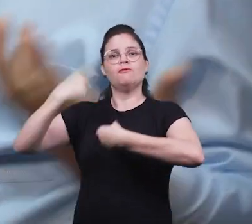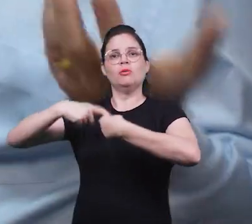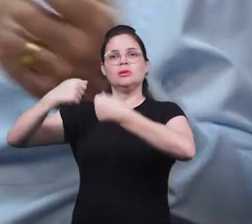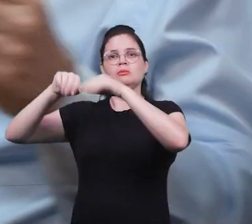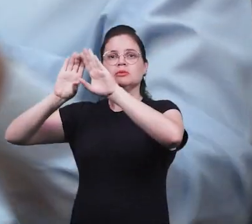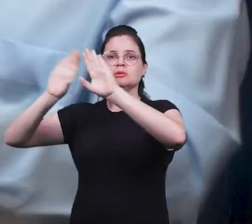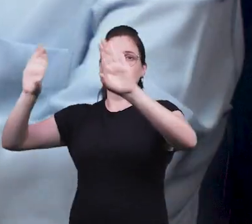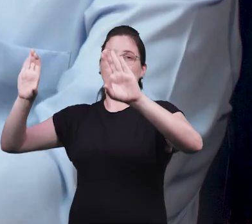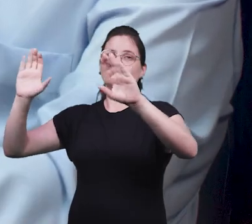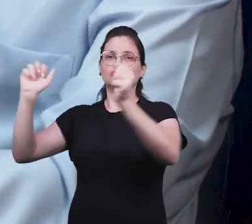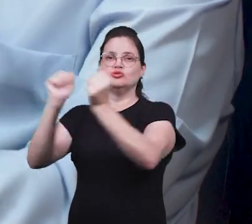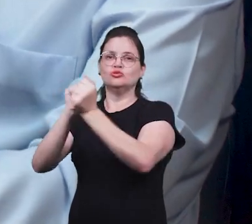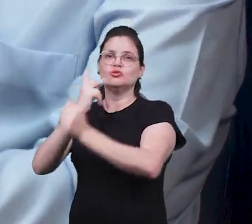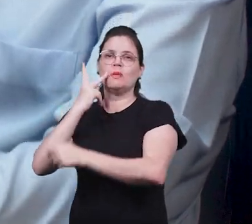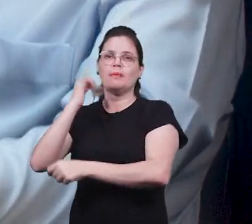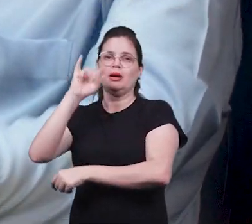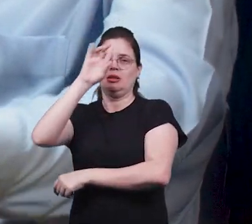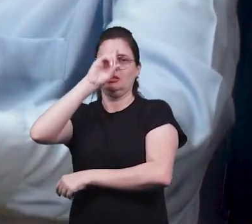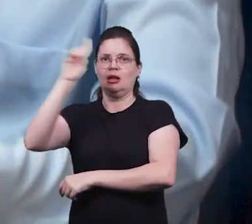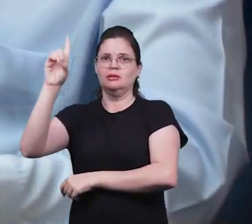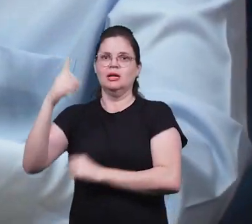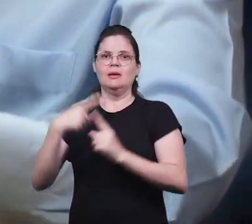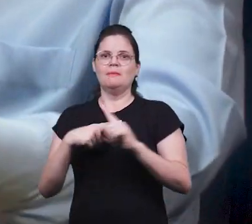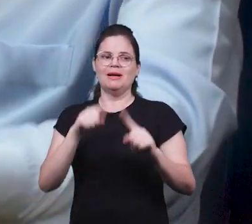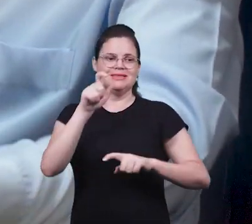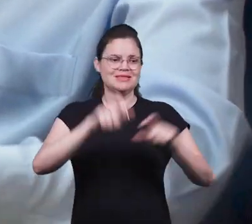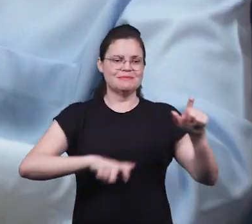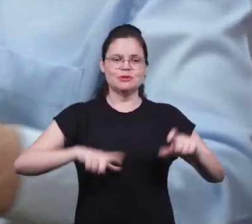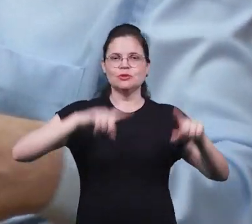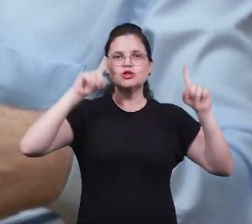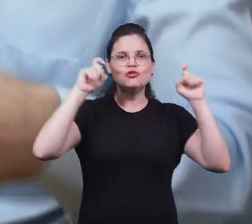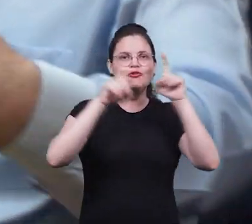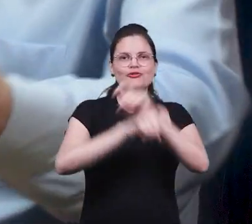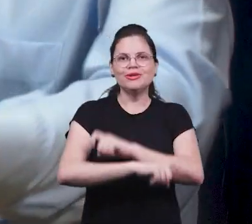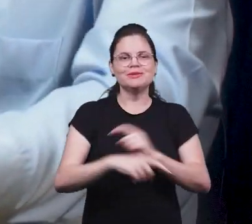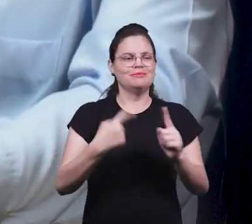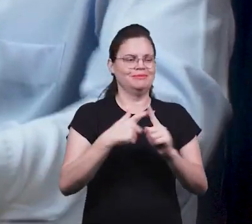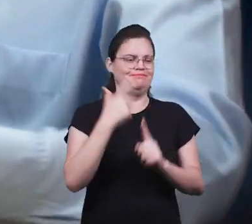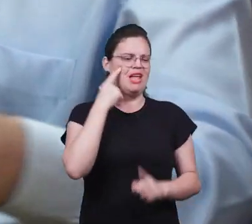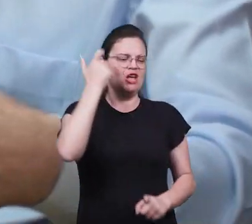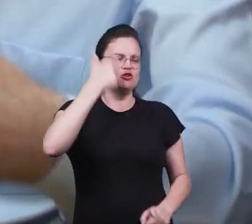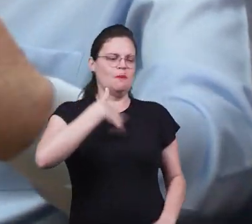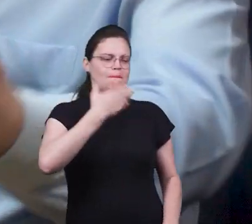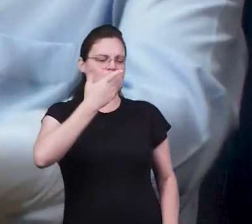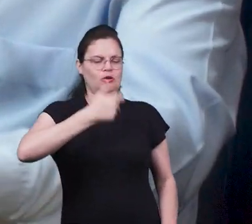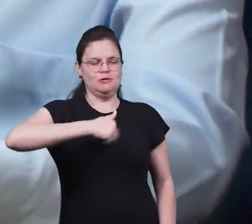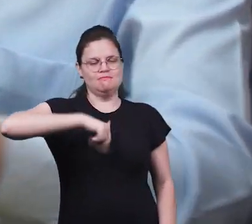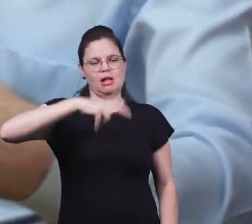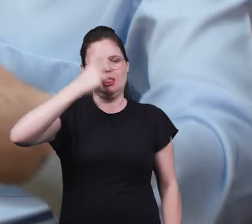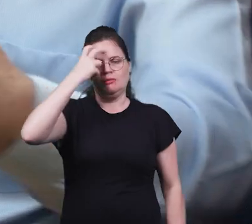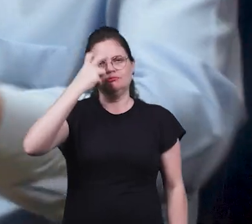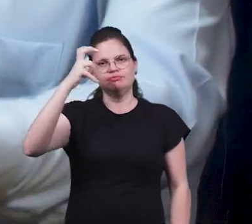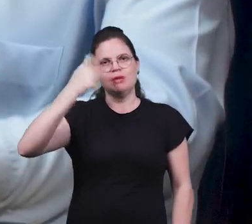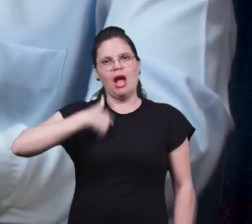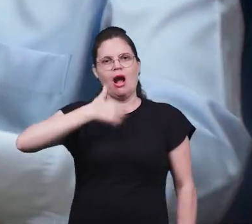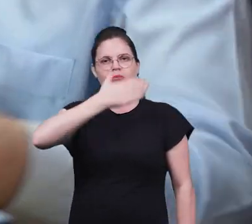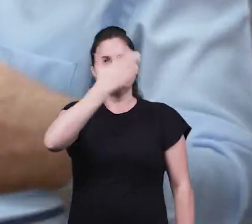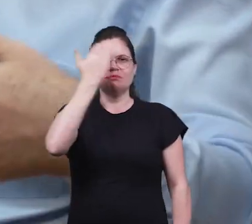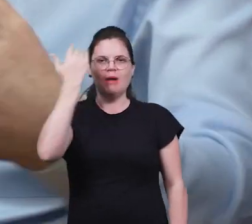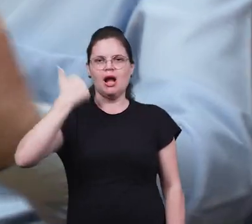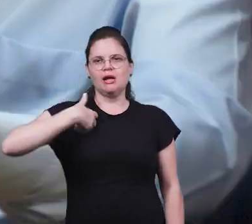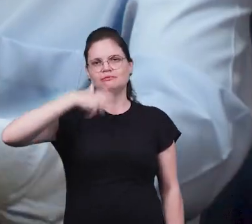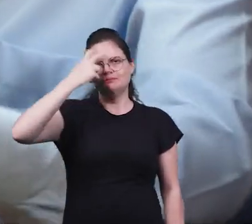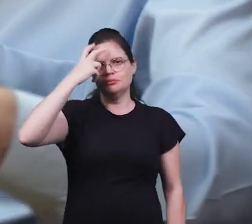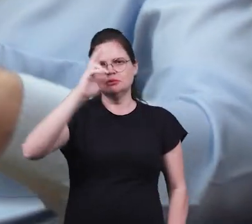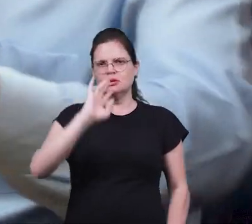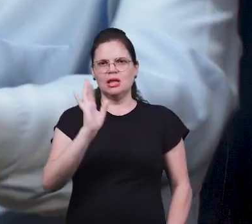grande dificuldade que há, porque o homem quer fazer do jeito dele, ele acha que ele sabe mais, ele acha que ele é mais inteligente, que ele é mais sabido, que ele é mais culto. Não,